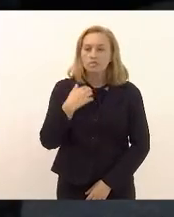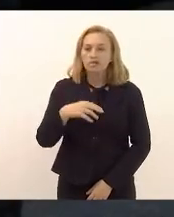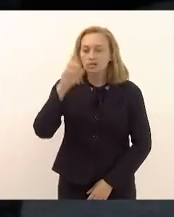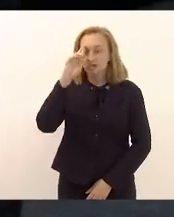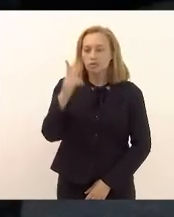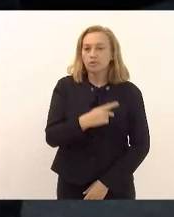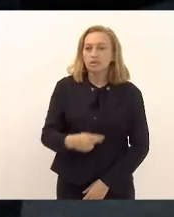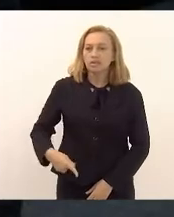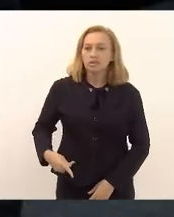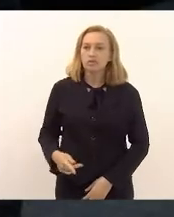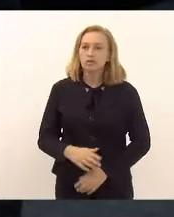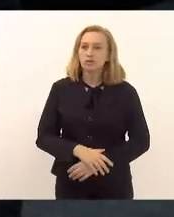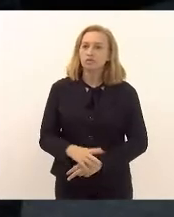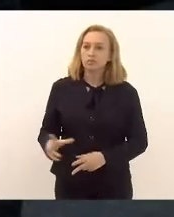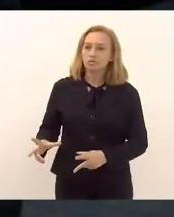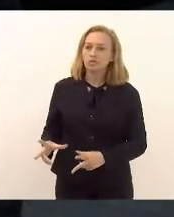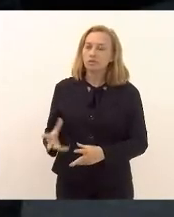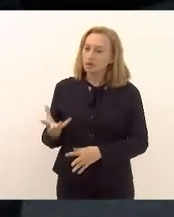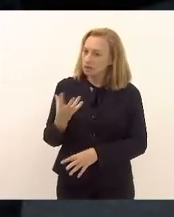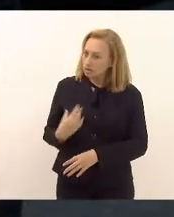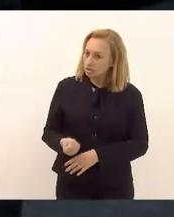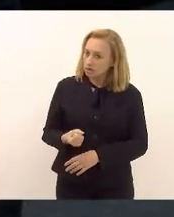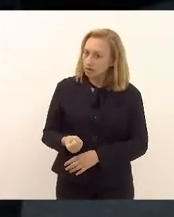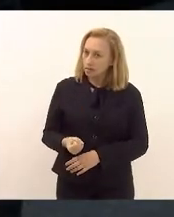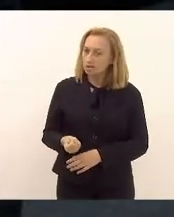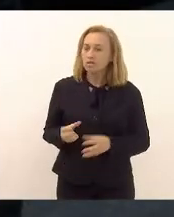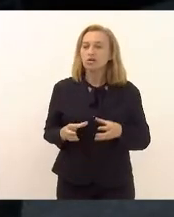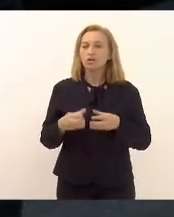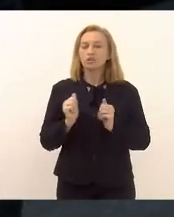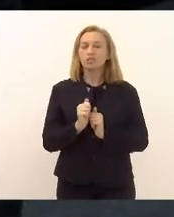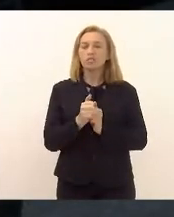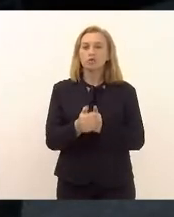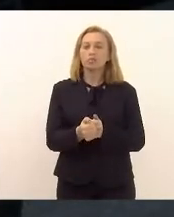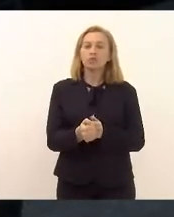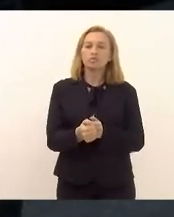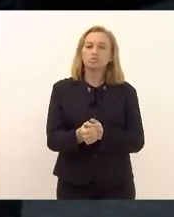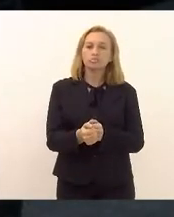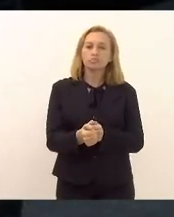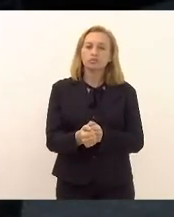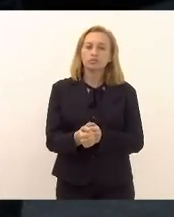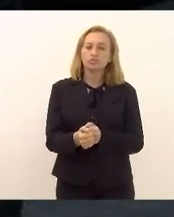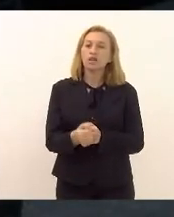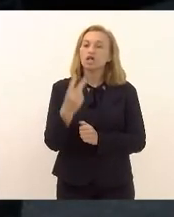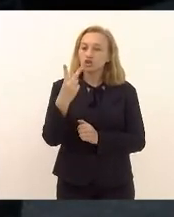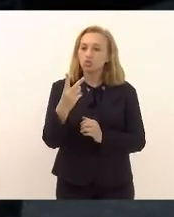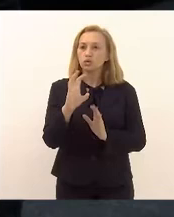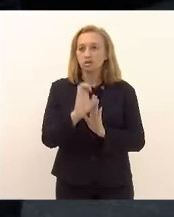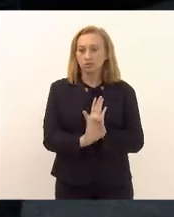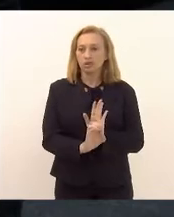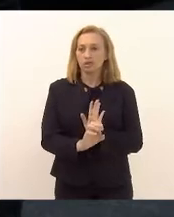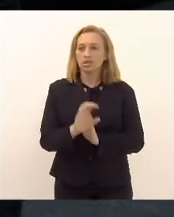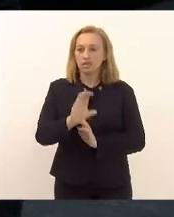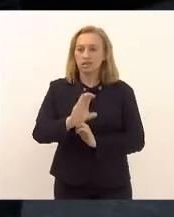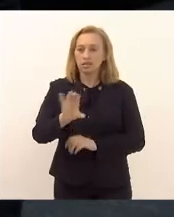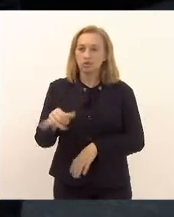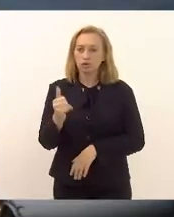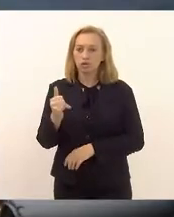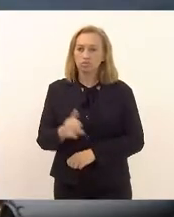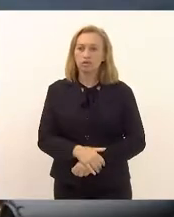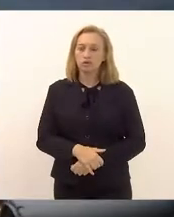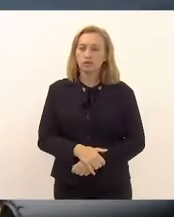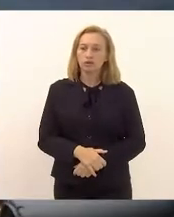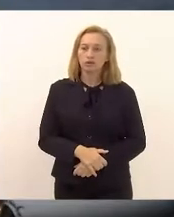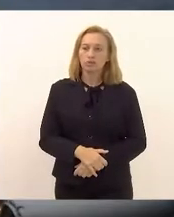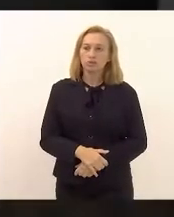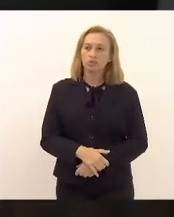Senhor presidente, no mérito, favorável, acompanhando as duas emendas da CCJ. Os